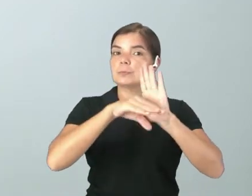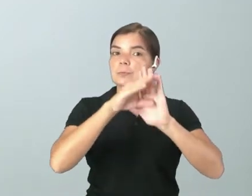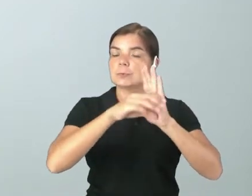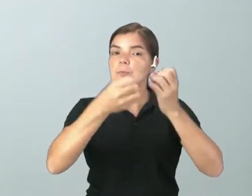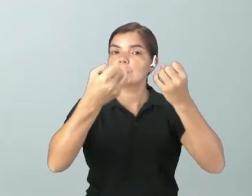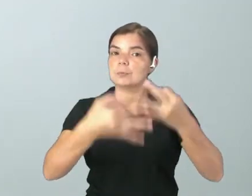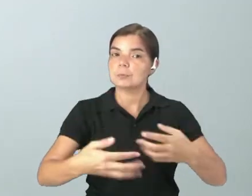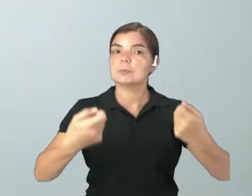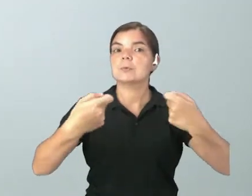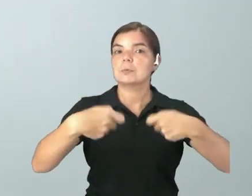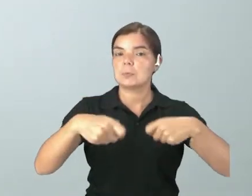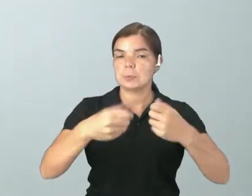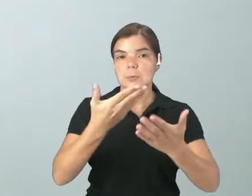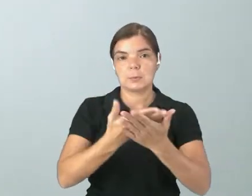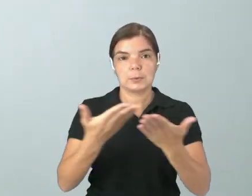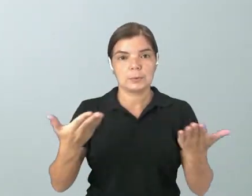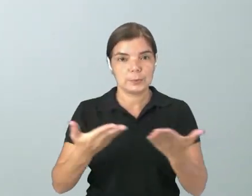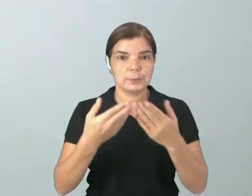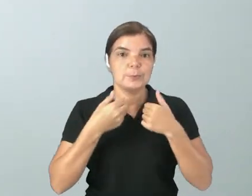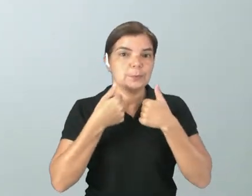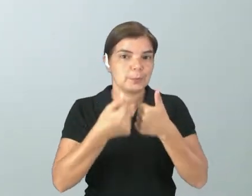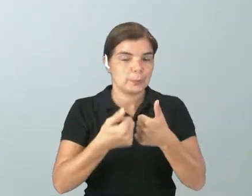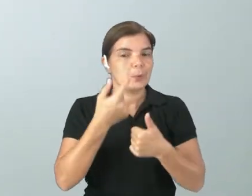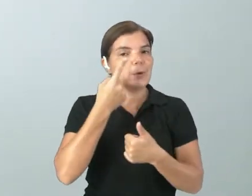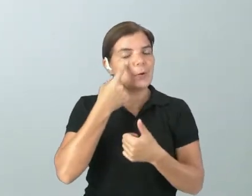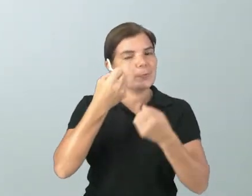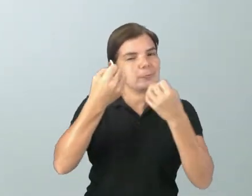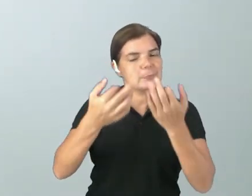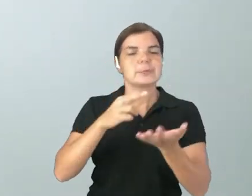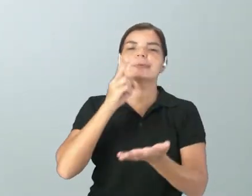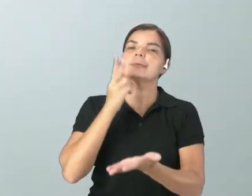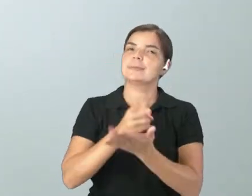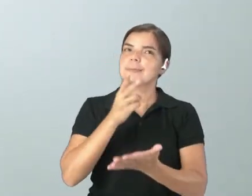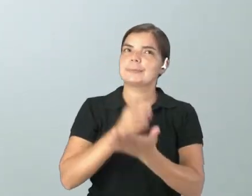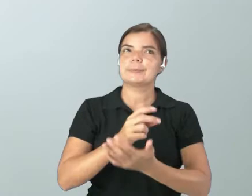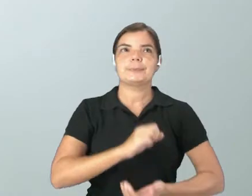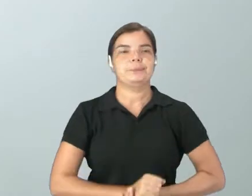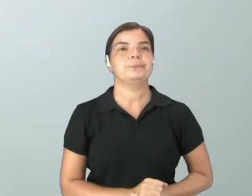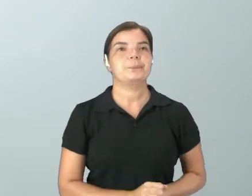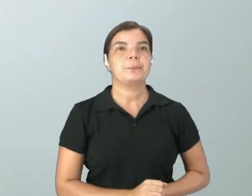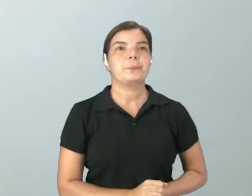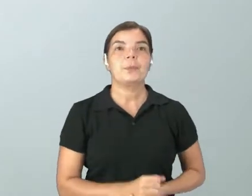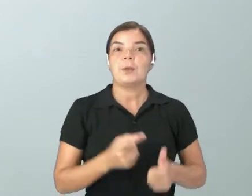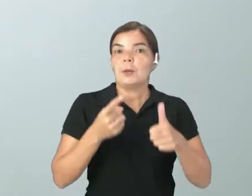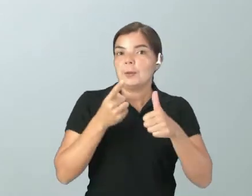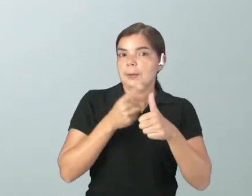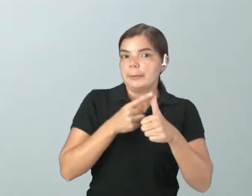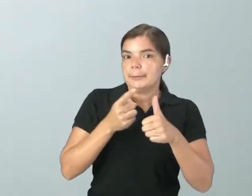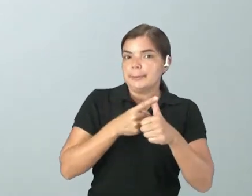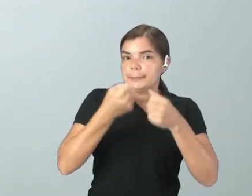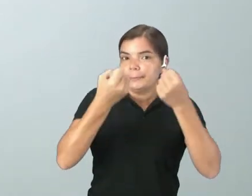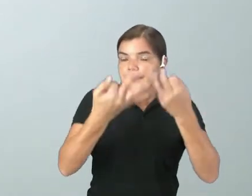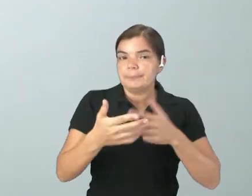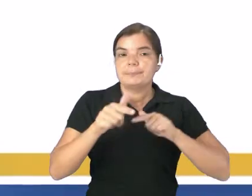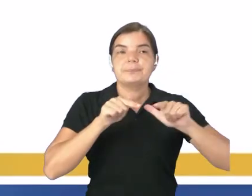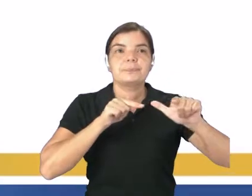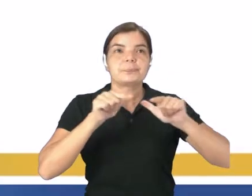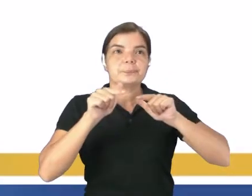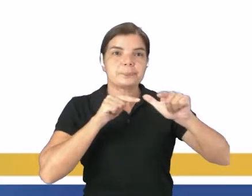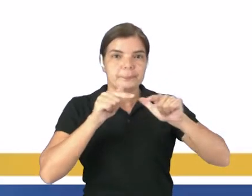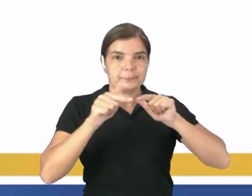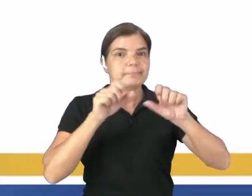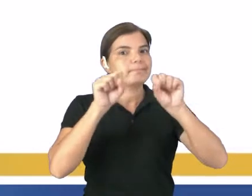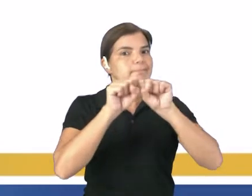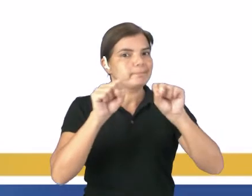precisar abordar na aula de hoje, tá bom? Que vocês vão me ver falando várias vezes. E vamos lá. O primeiro conceito é o do trabalho, nesse